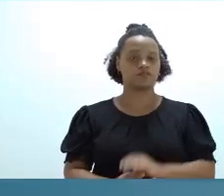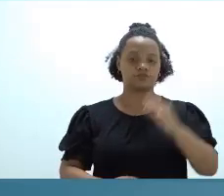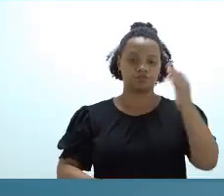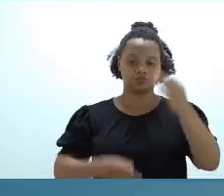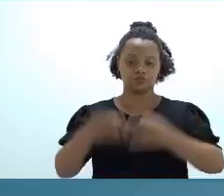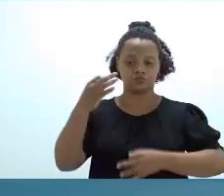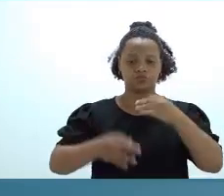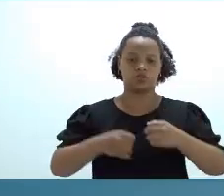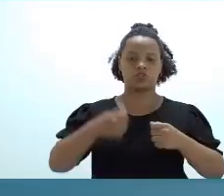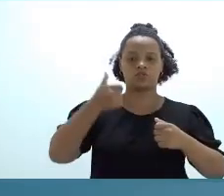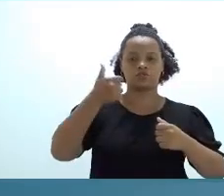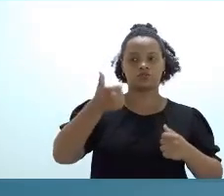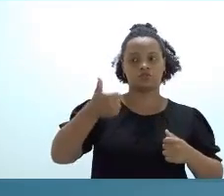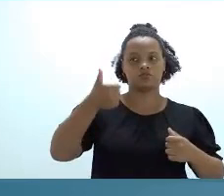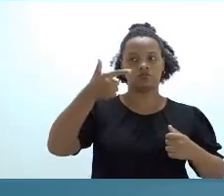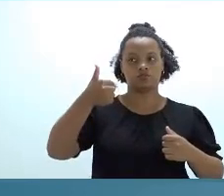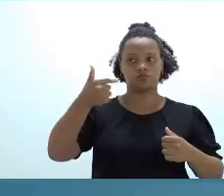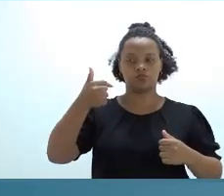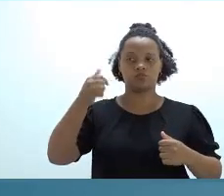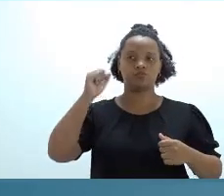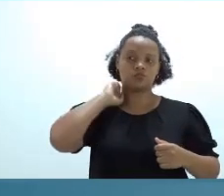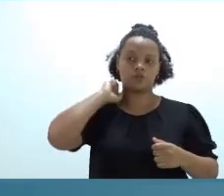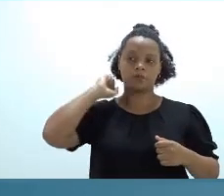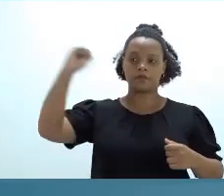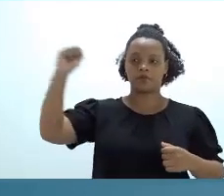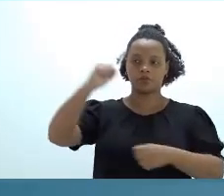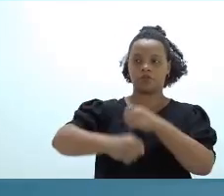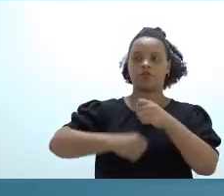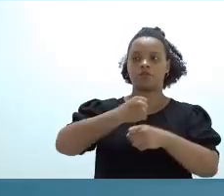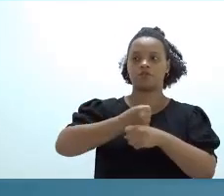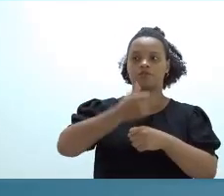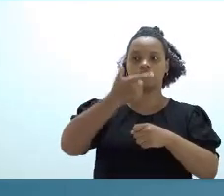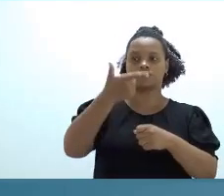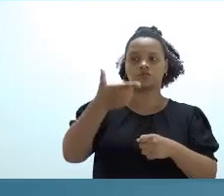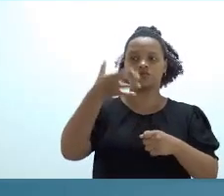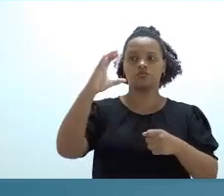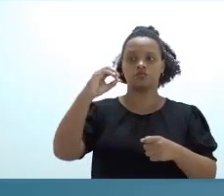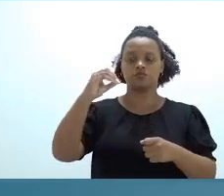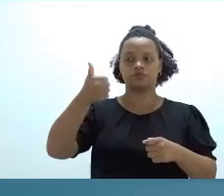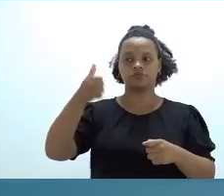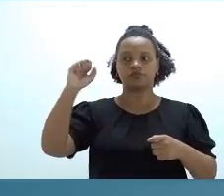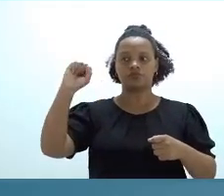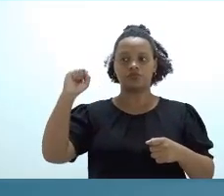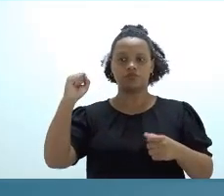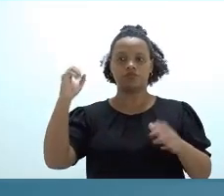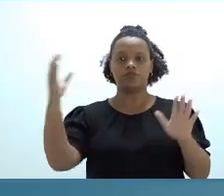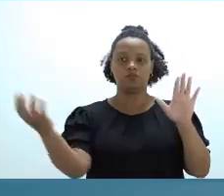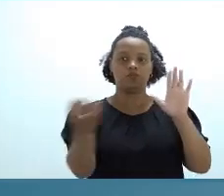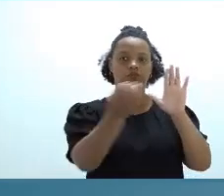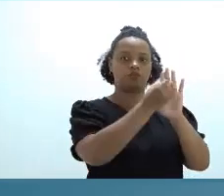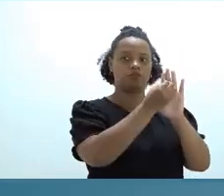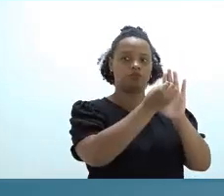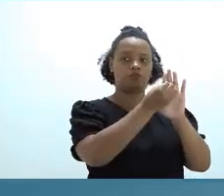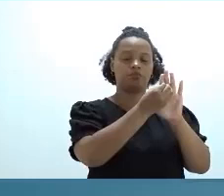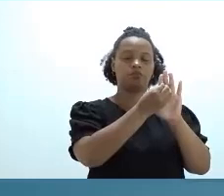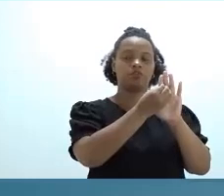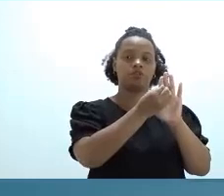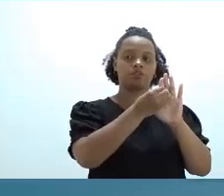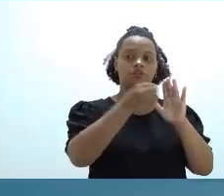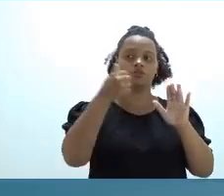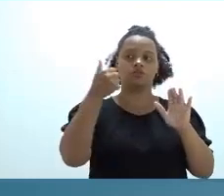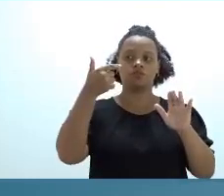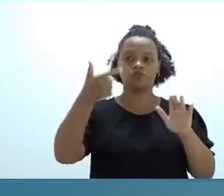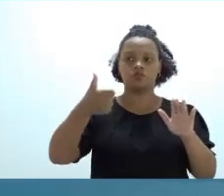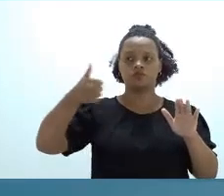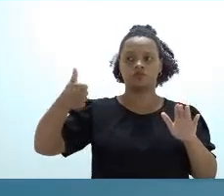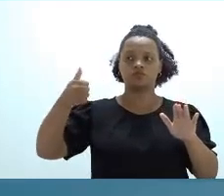de 2018, publicada em 21 de março de 2019. A